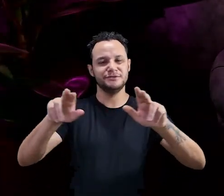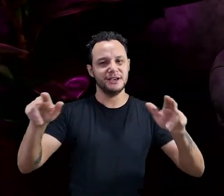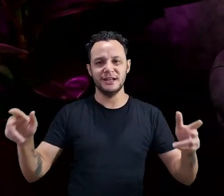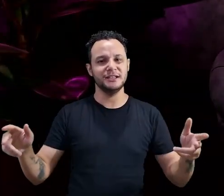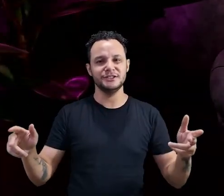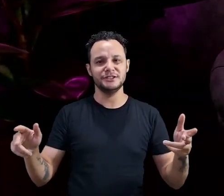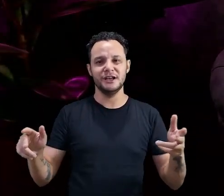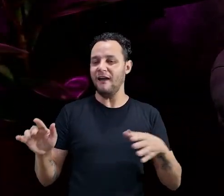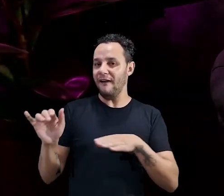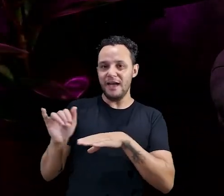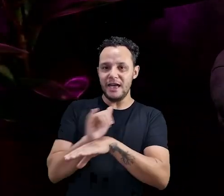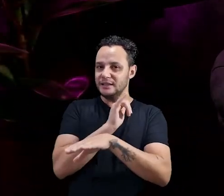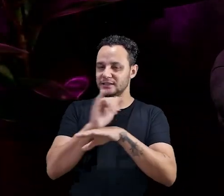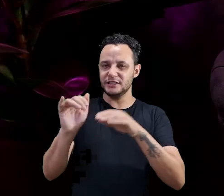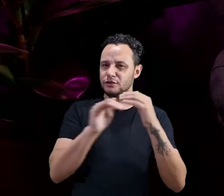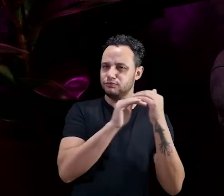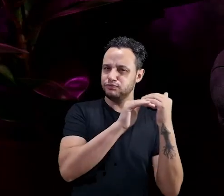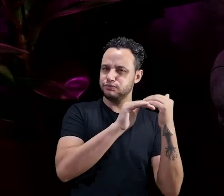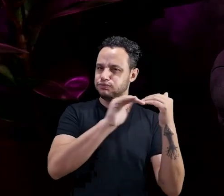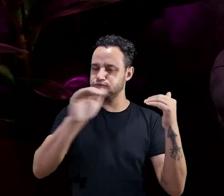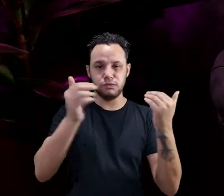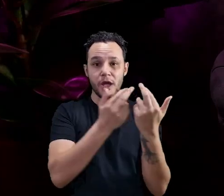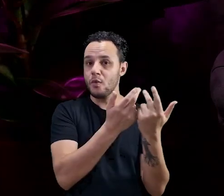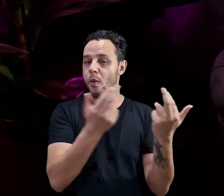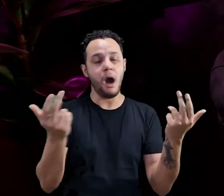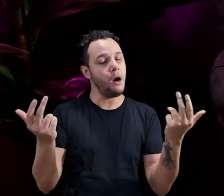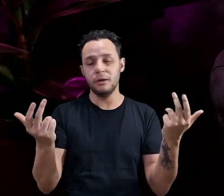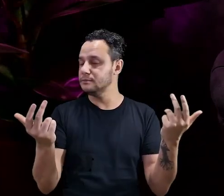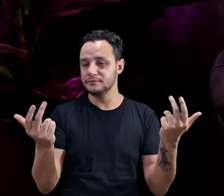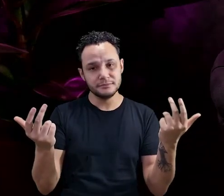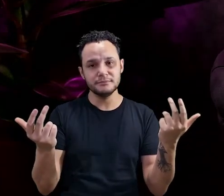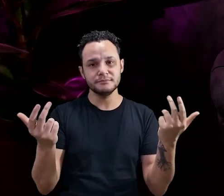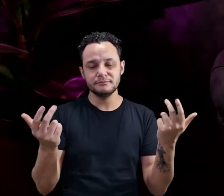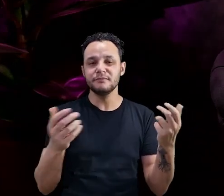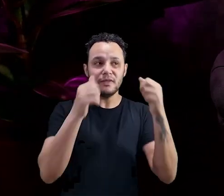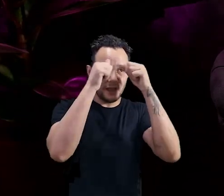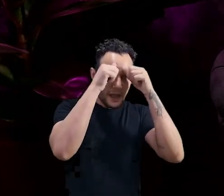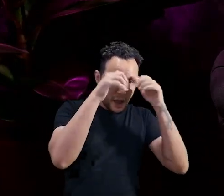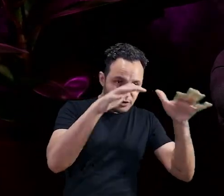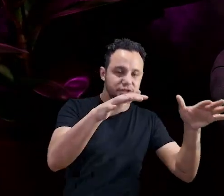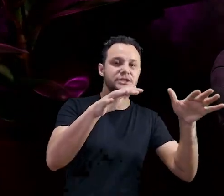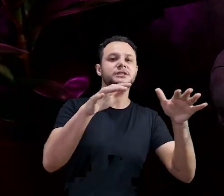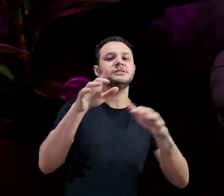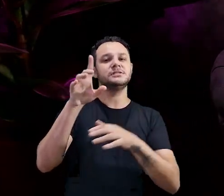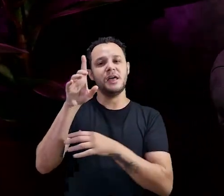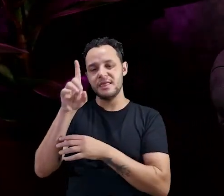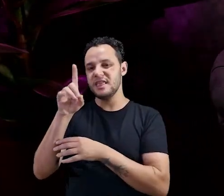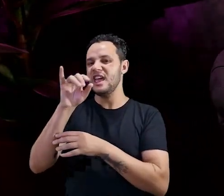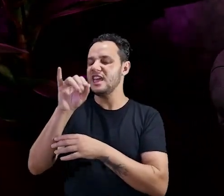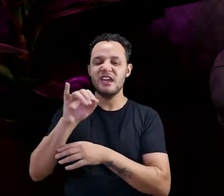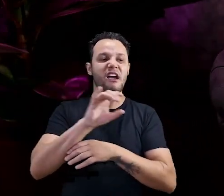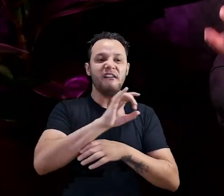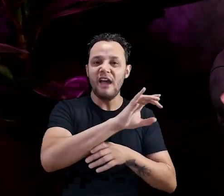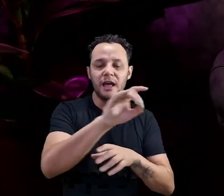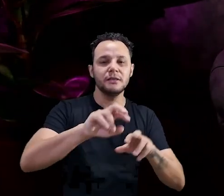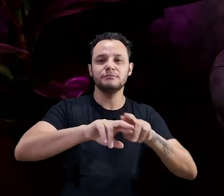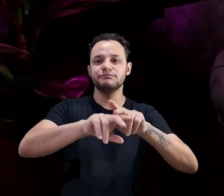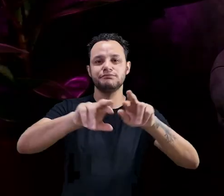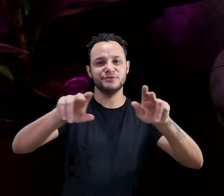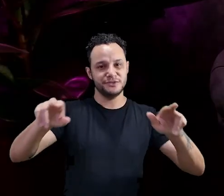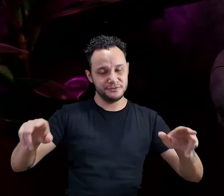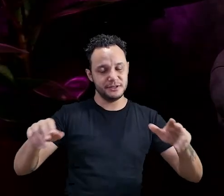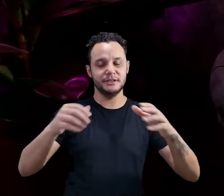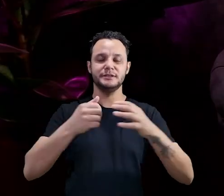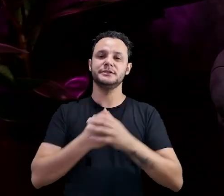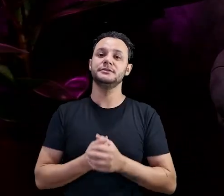demandas diferentes. Não existe uma estratégia para estudantes com deficiência intelectual que seja única. Cada estudante vai ter demandas